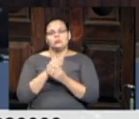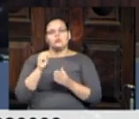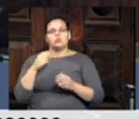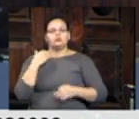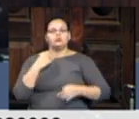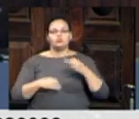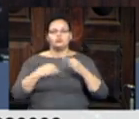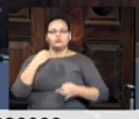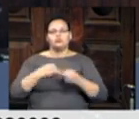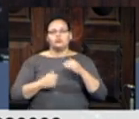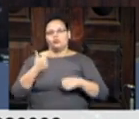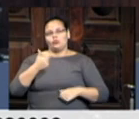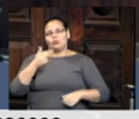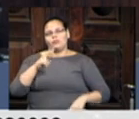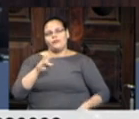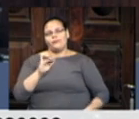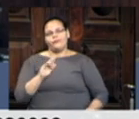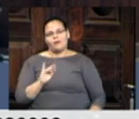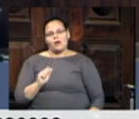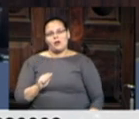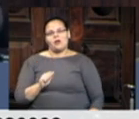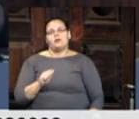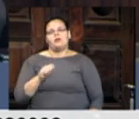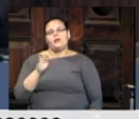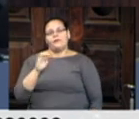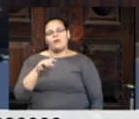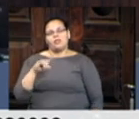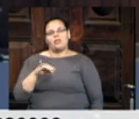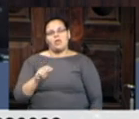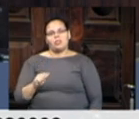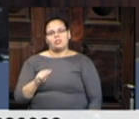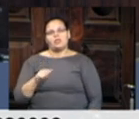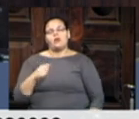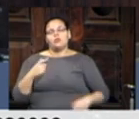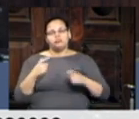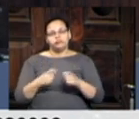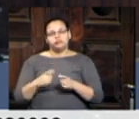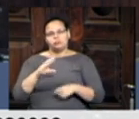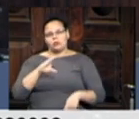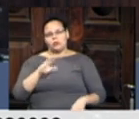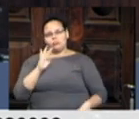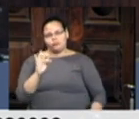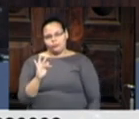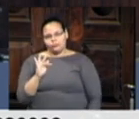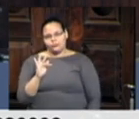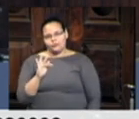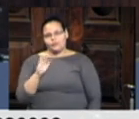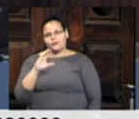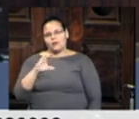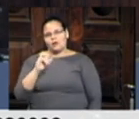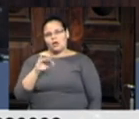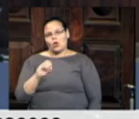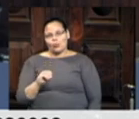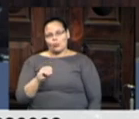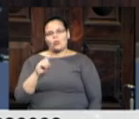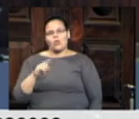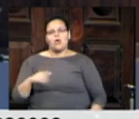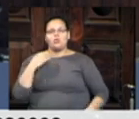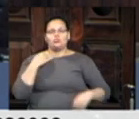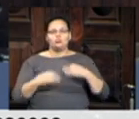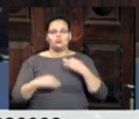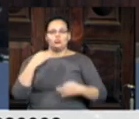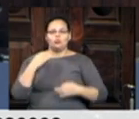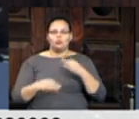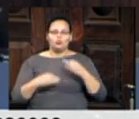da 2ª Vara de Fazenda da cidade de Cabo Frio, Dr. Caio Romo, juiz eleitoral